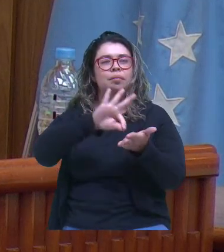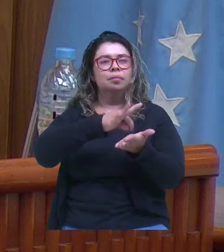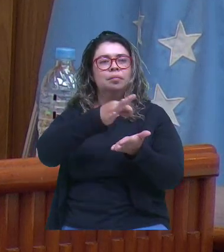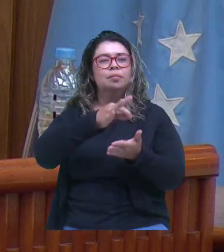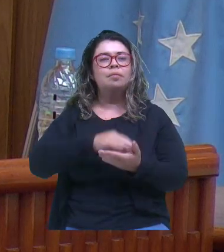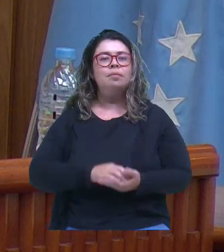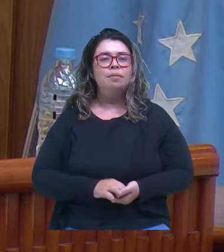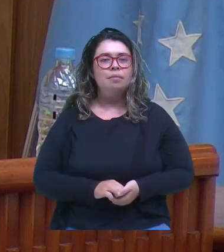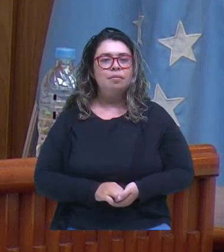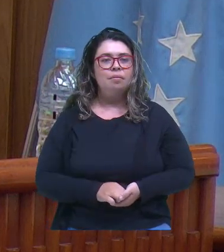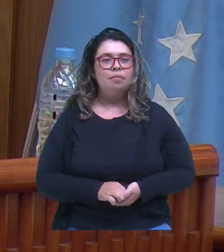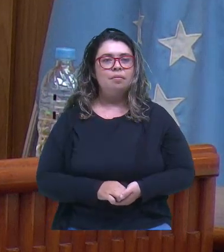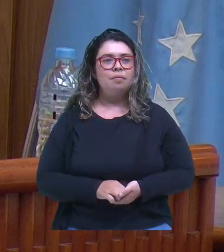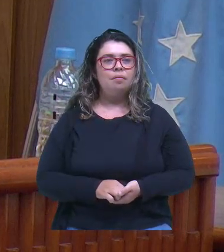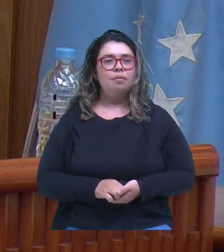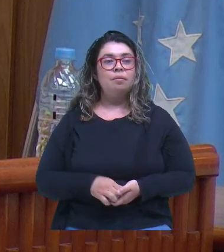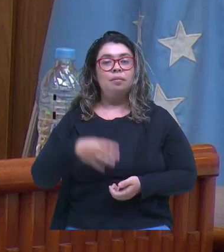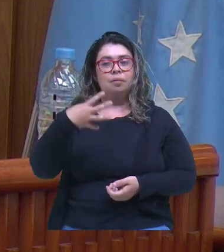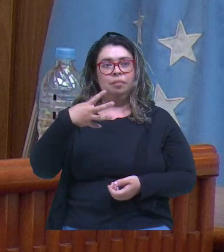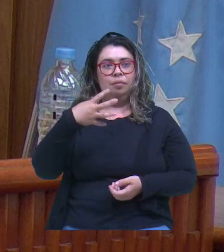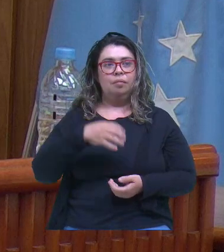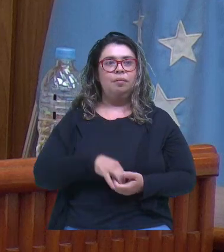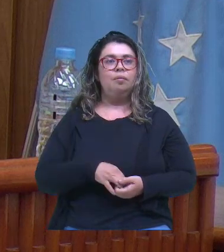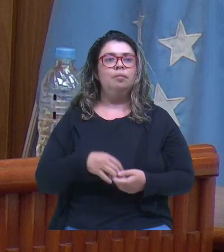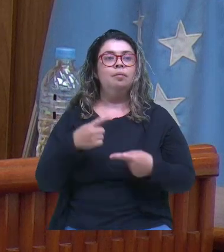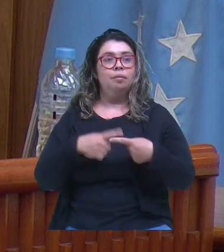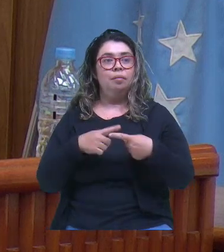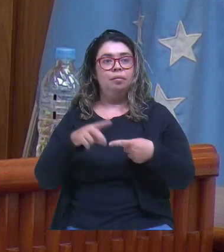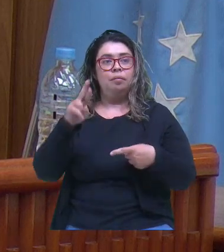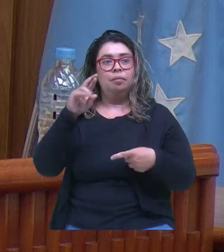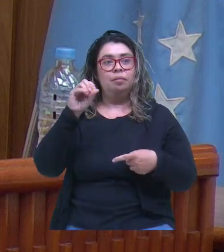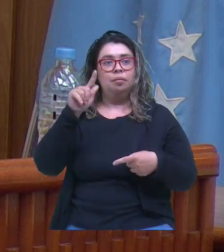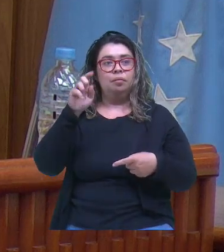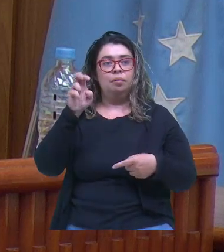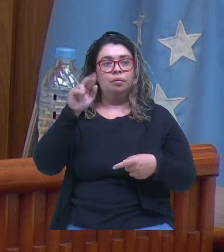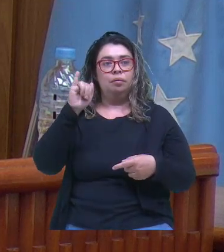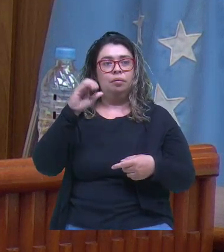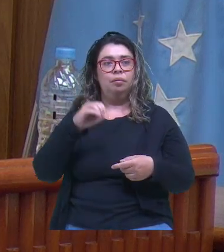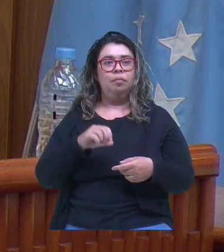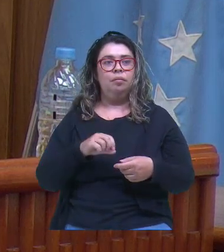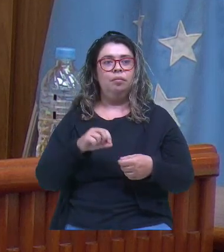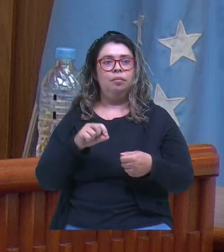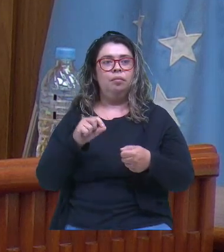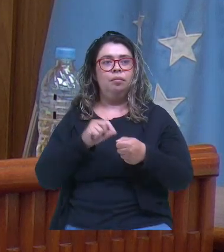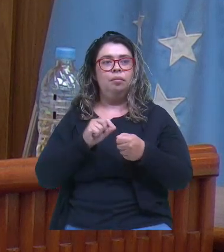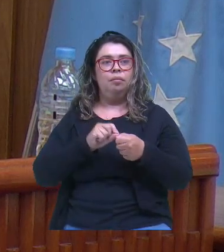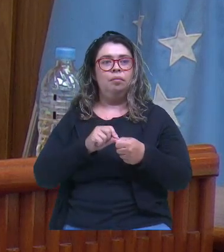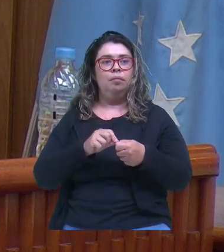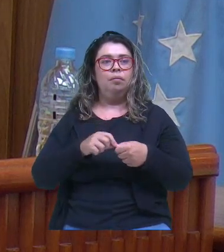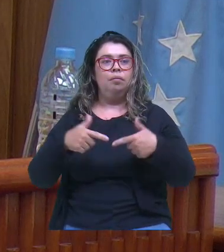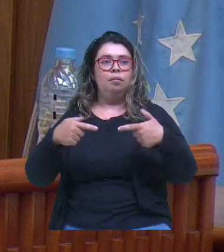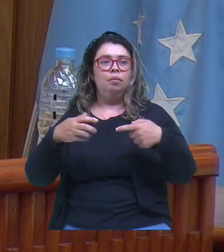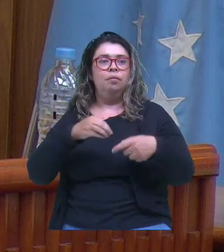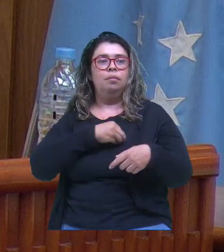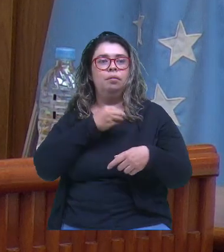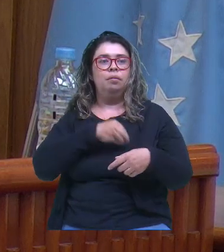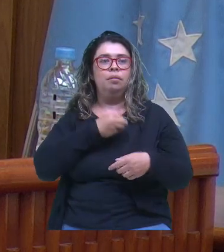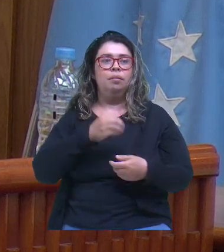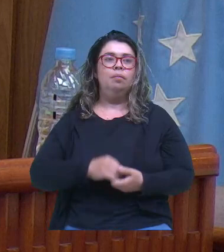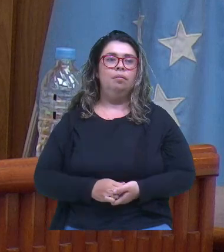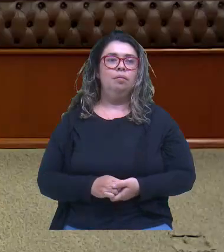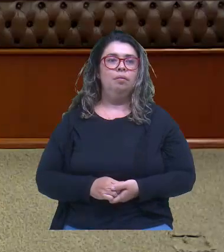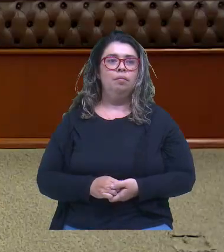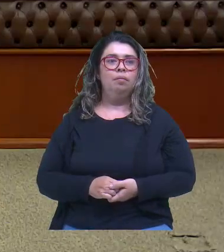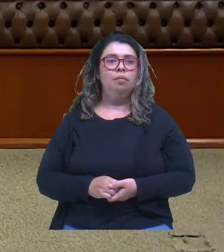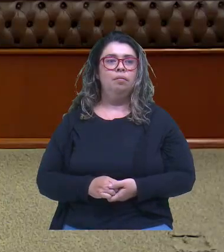homenageados, 4 sim, porque o subtenente Rogério trava uma luta pela vida hoje, sendo